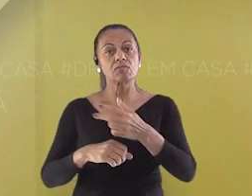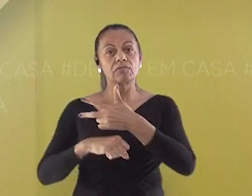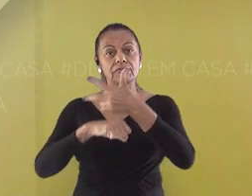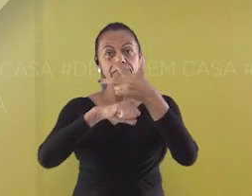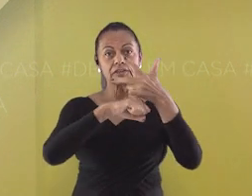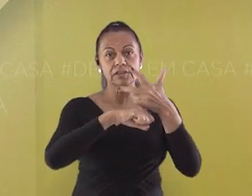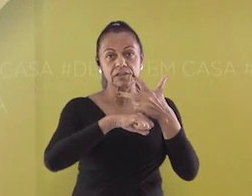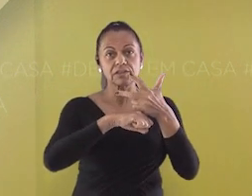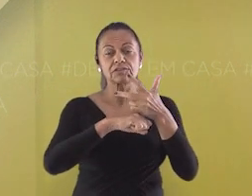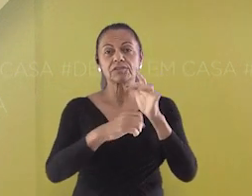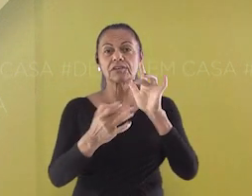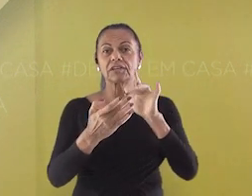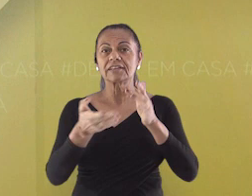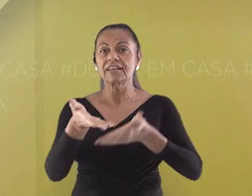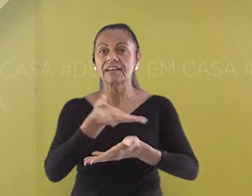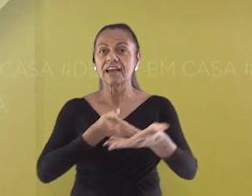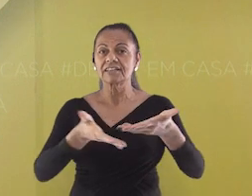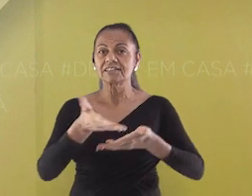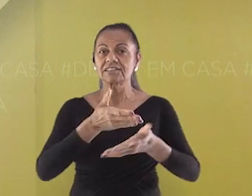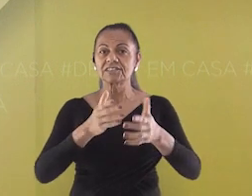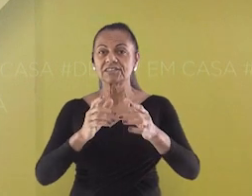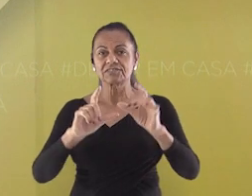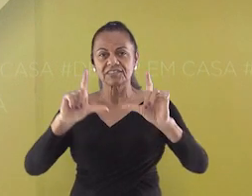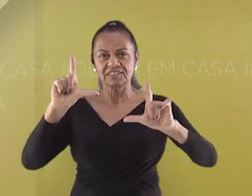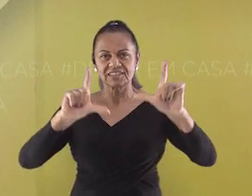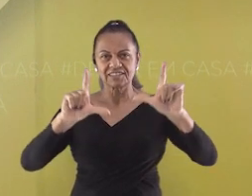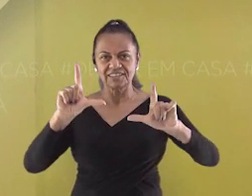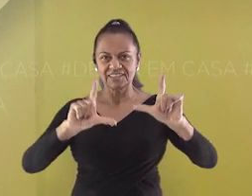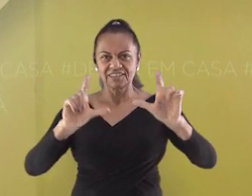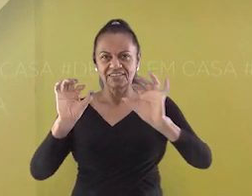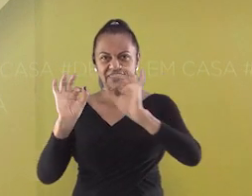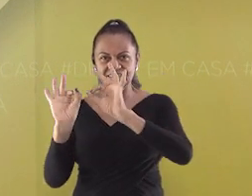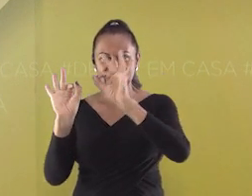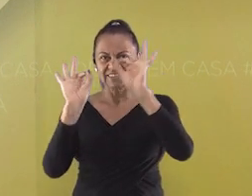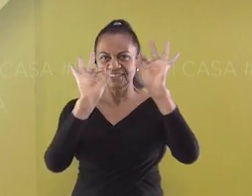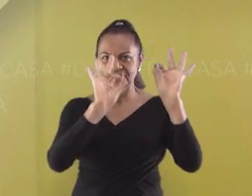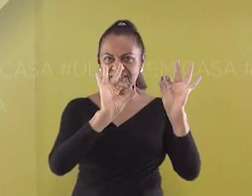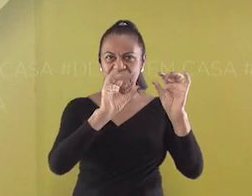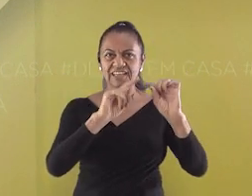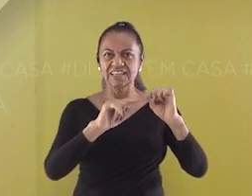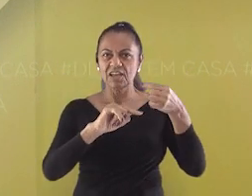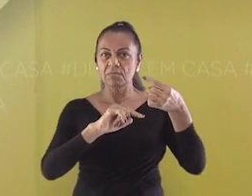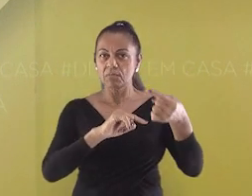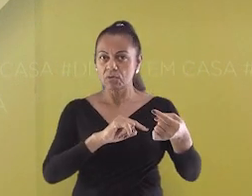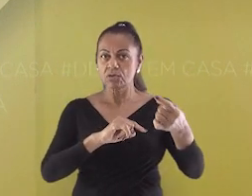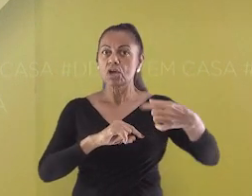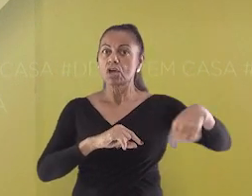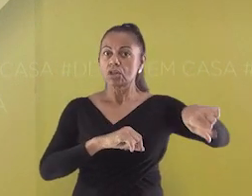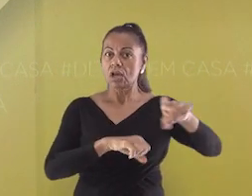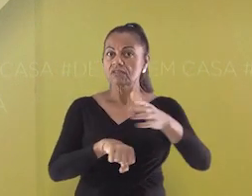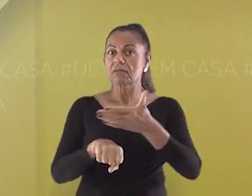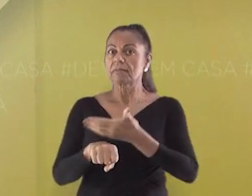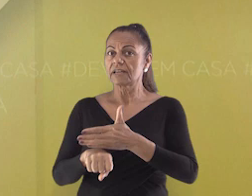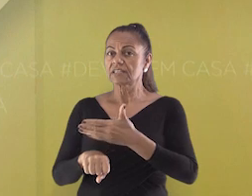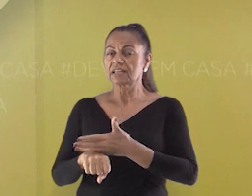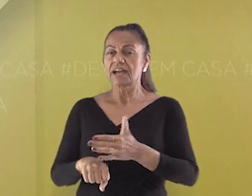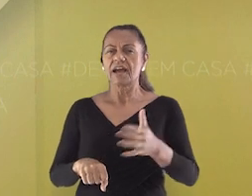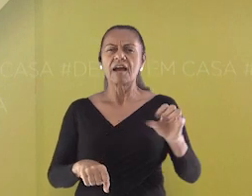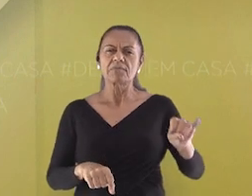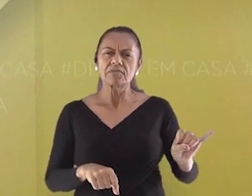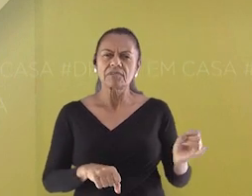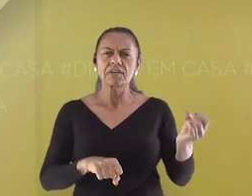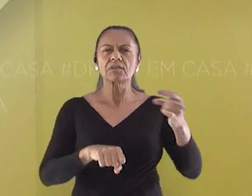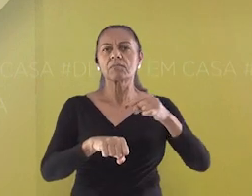o vídeo do canal interativo do Dever em Casa na TV? Fique ligadinho na tela, que depois do vídeo nós vamos fazer